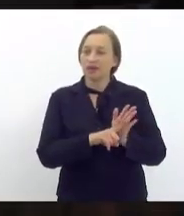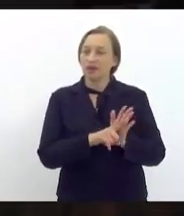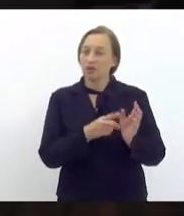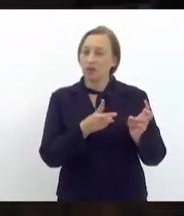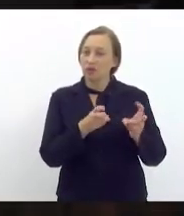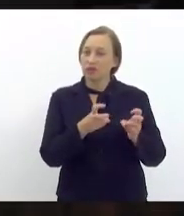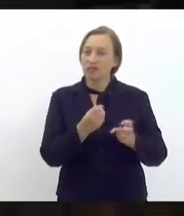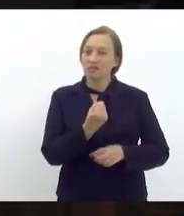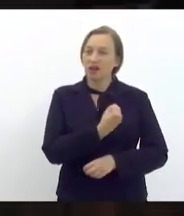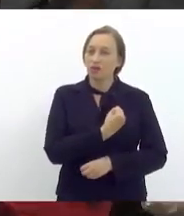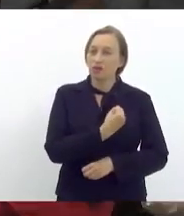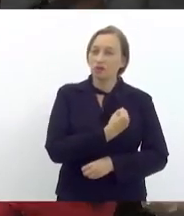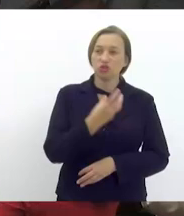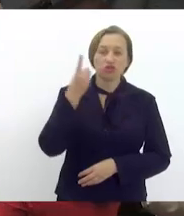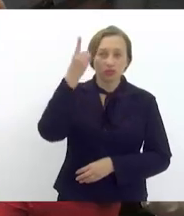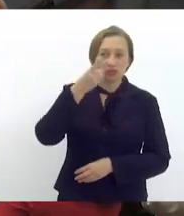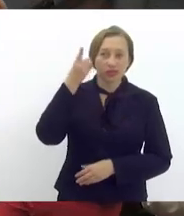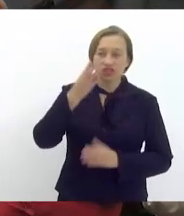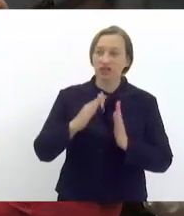favor